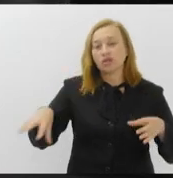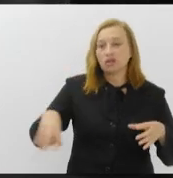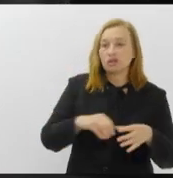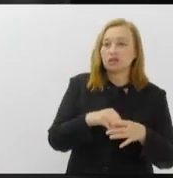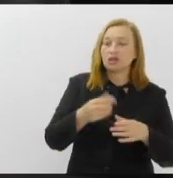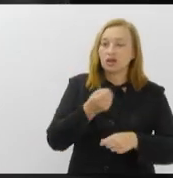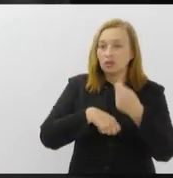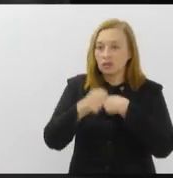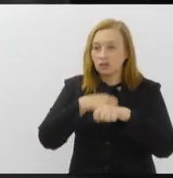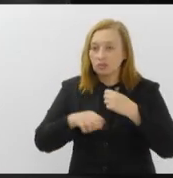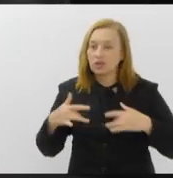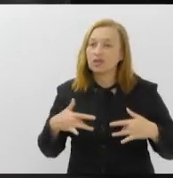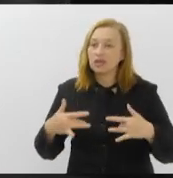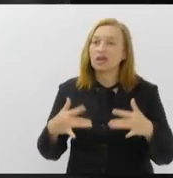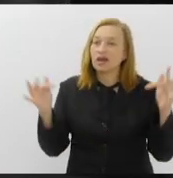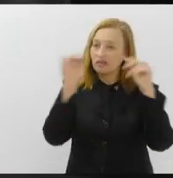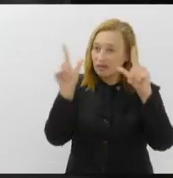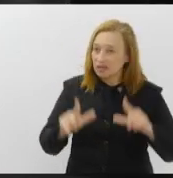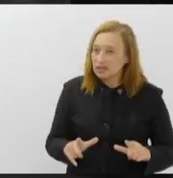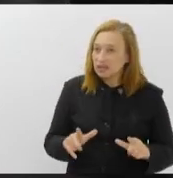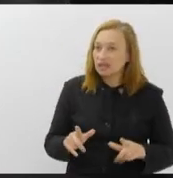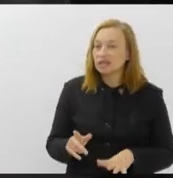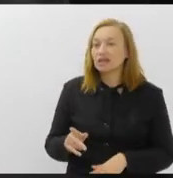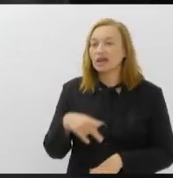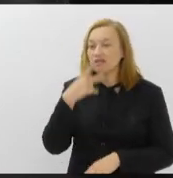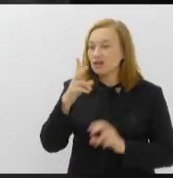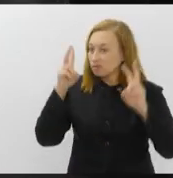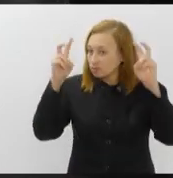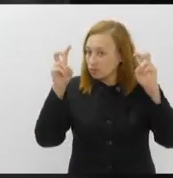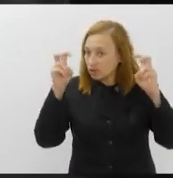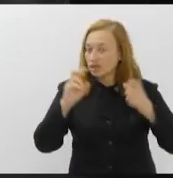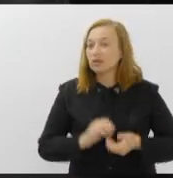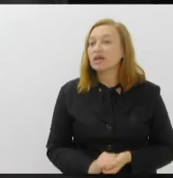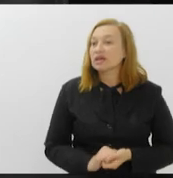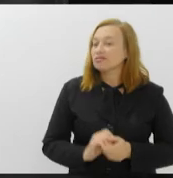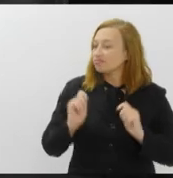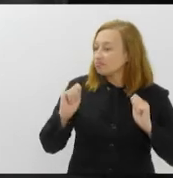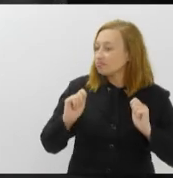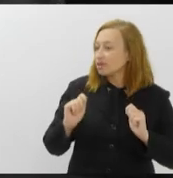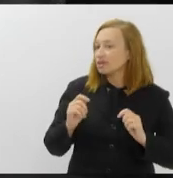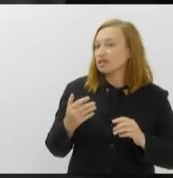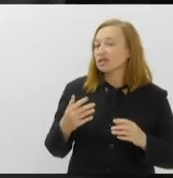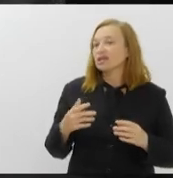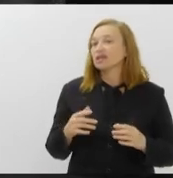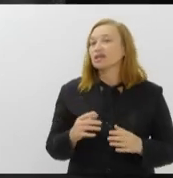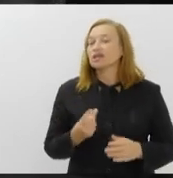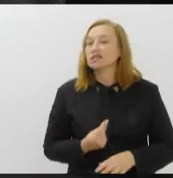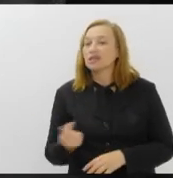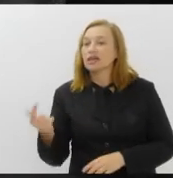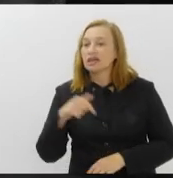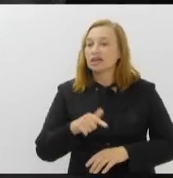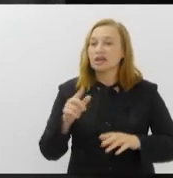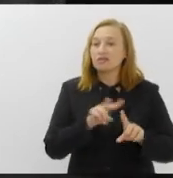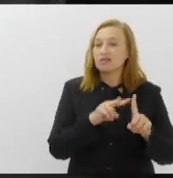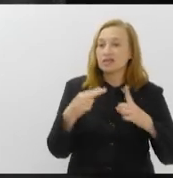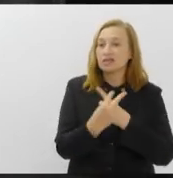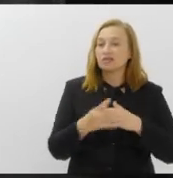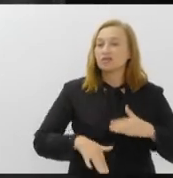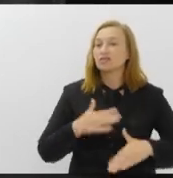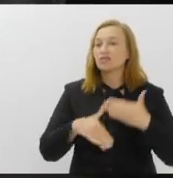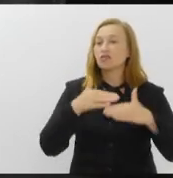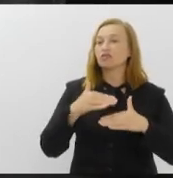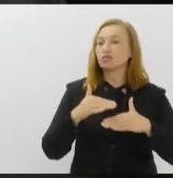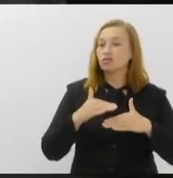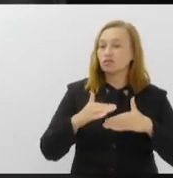destacar a felicidade que foi aí a colocação do tema e espero que a gente possa sair daqui visando um desenvolvimento, né, um